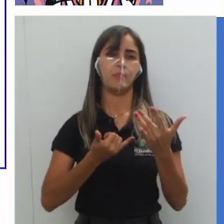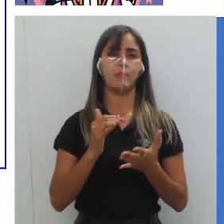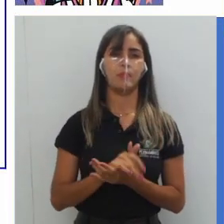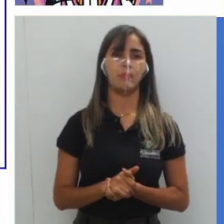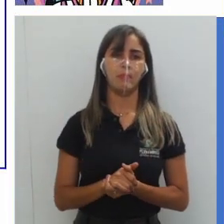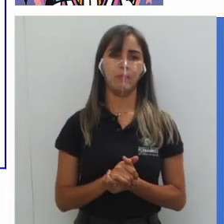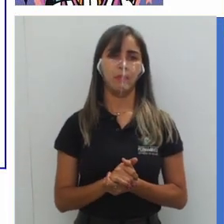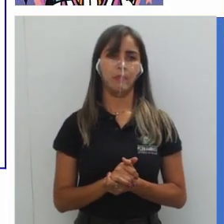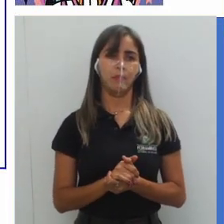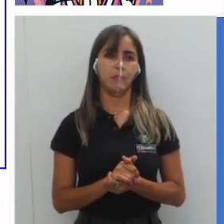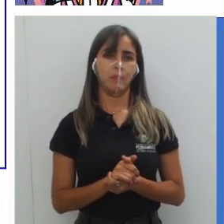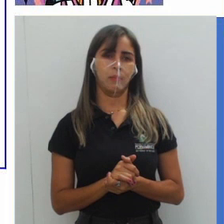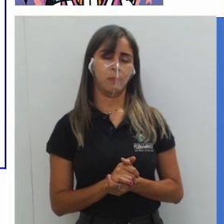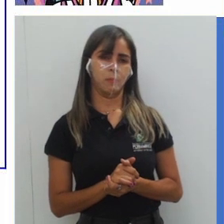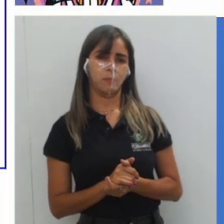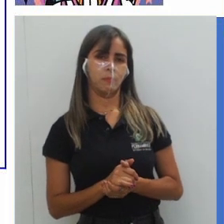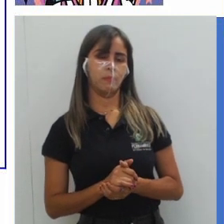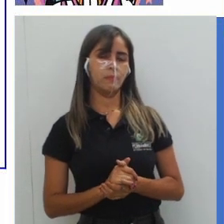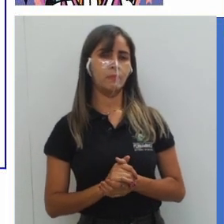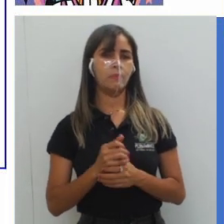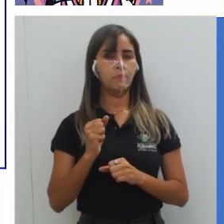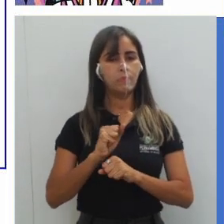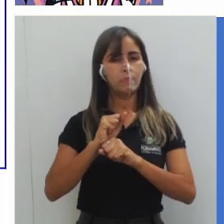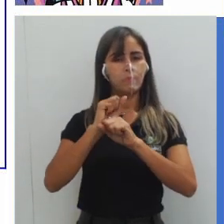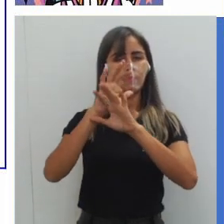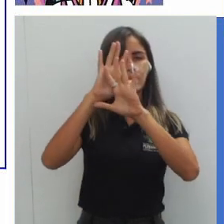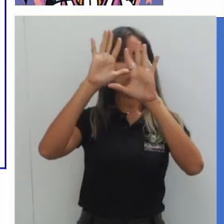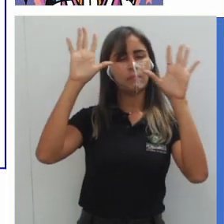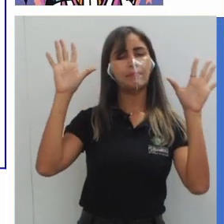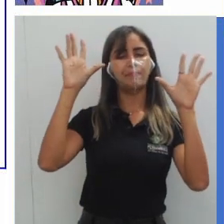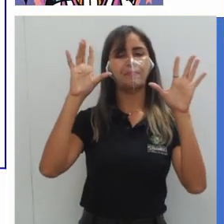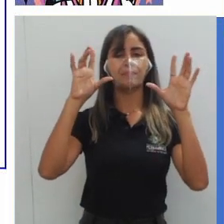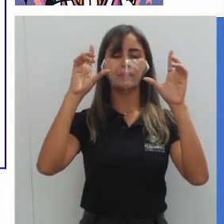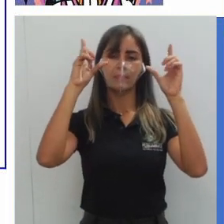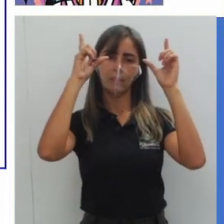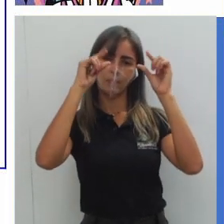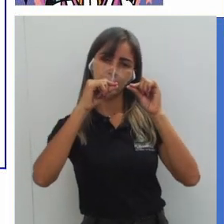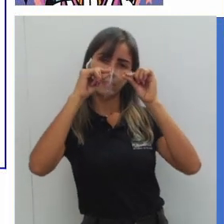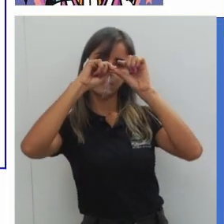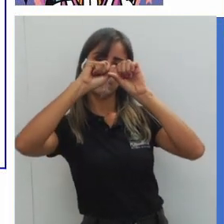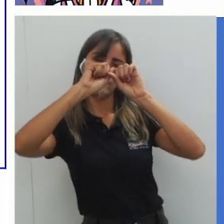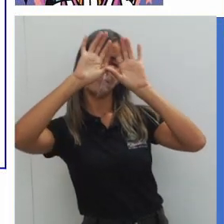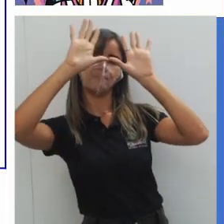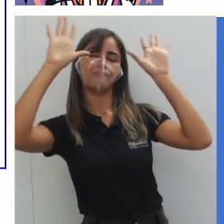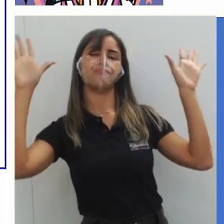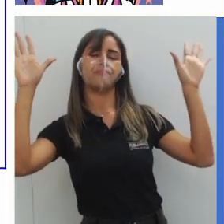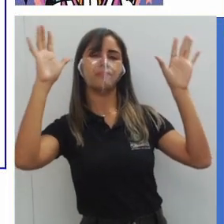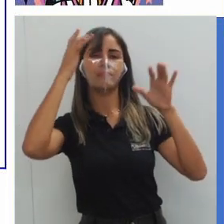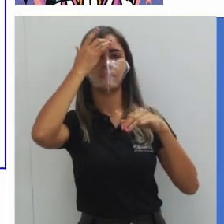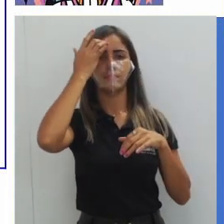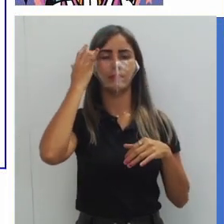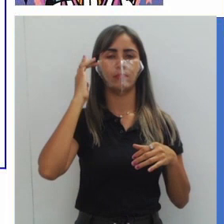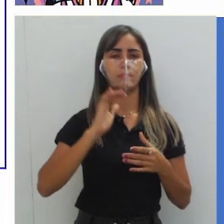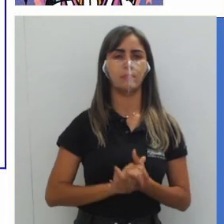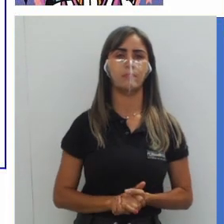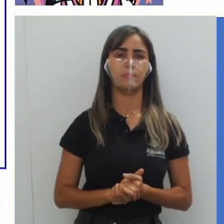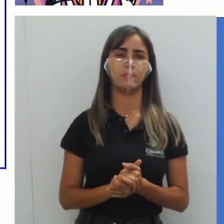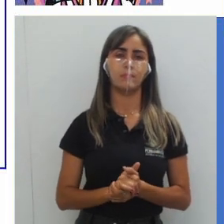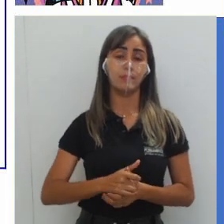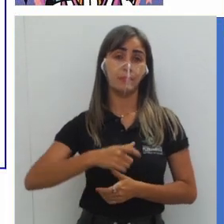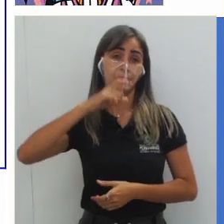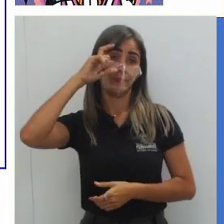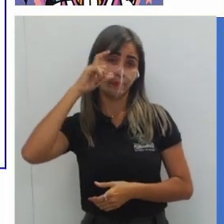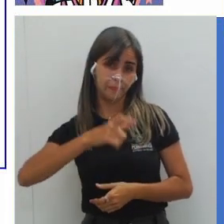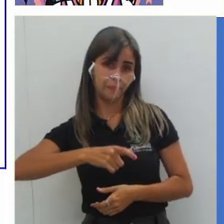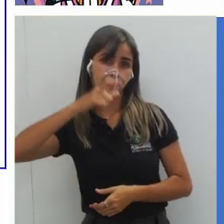divertido. Early, cedo. Cedo no sentido de você acordar ou ser algo mais precoce.